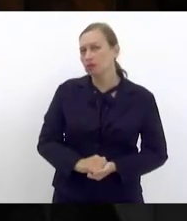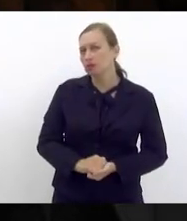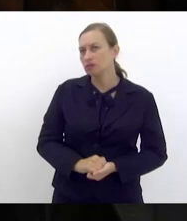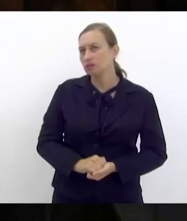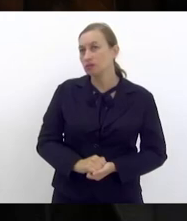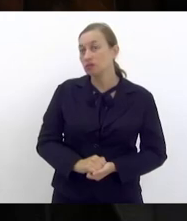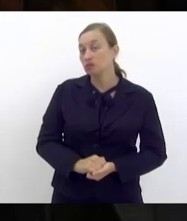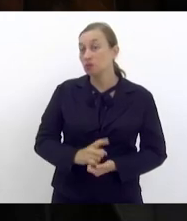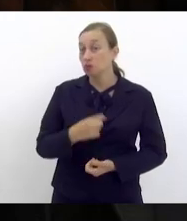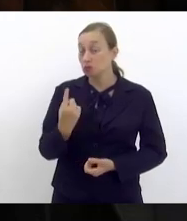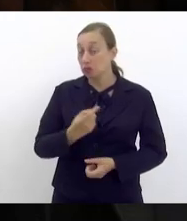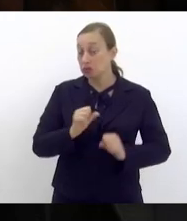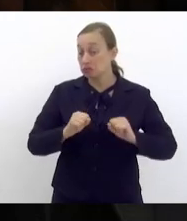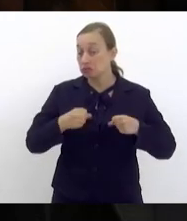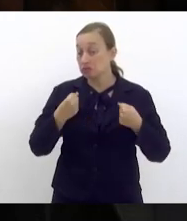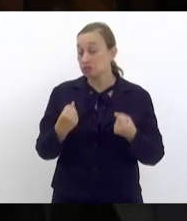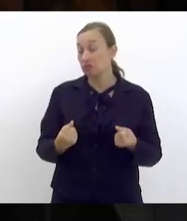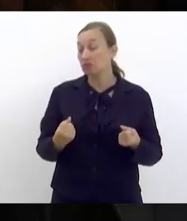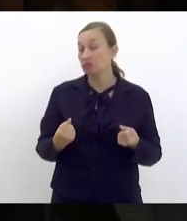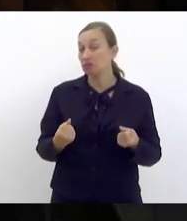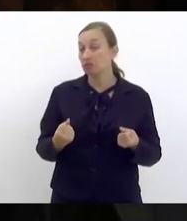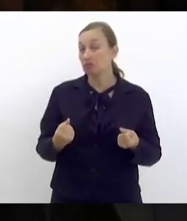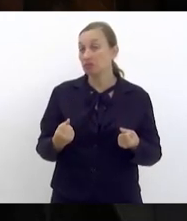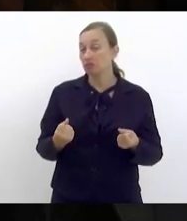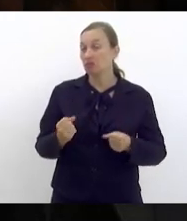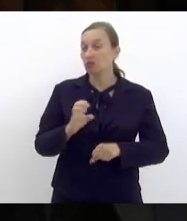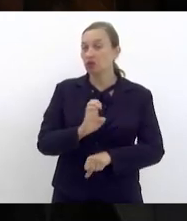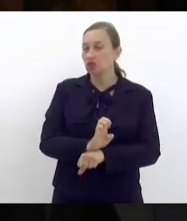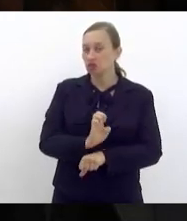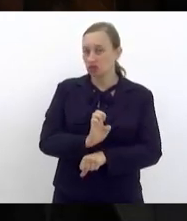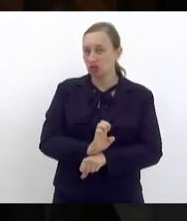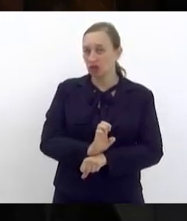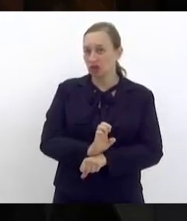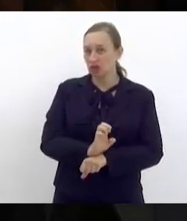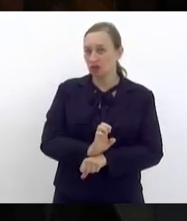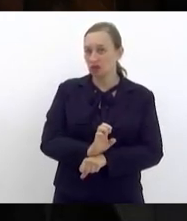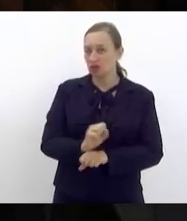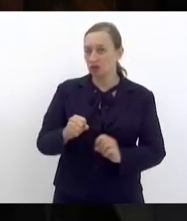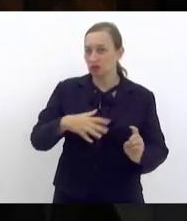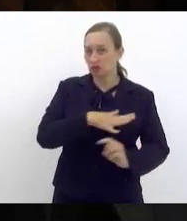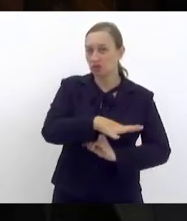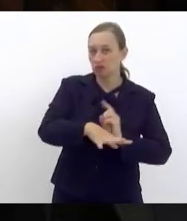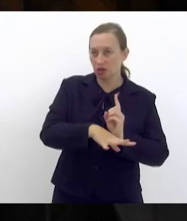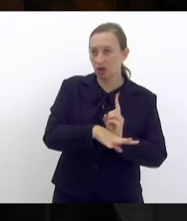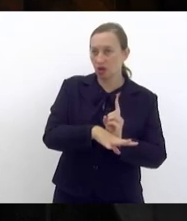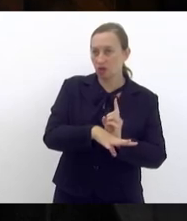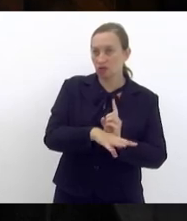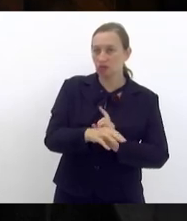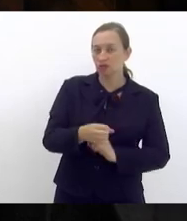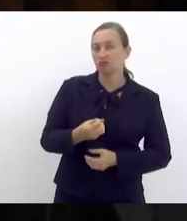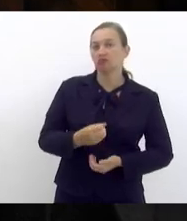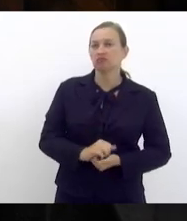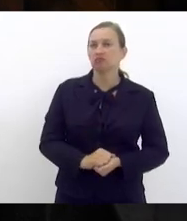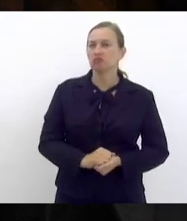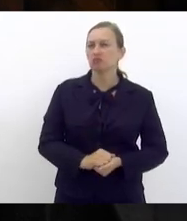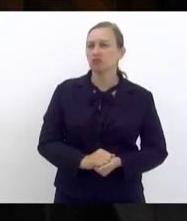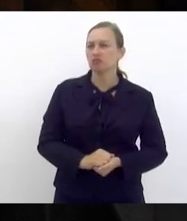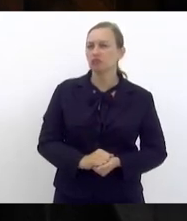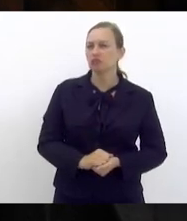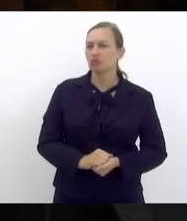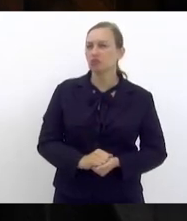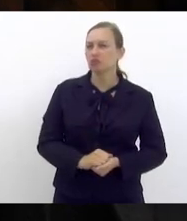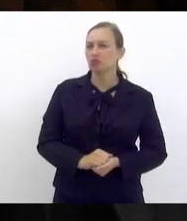somos defensores do Estado de Bem-Estar Social. E o Estado de